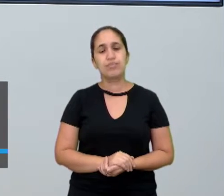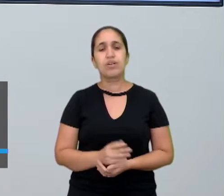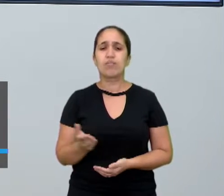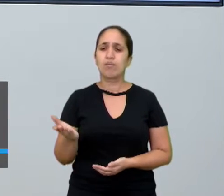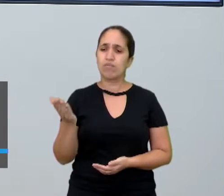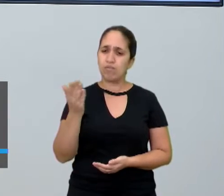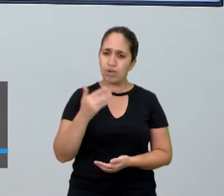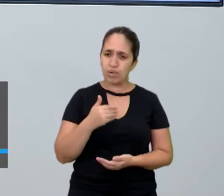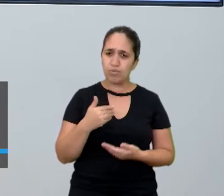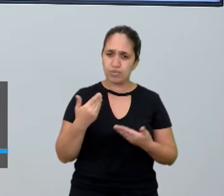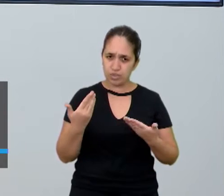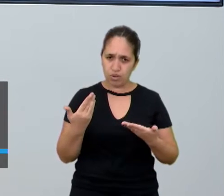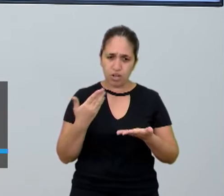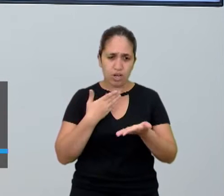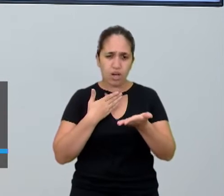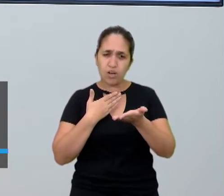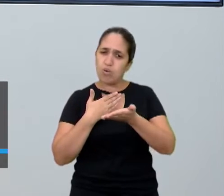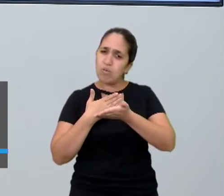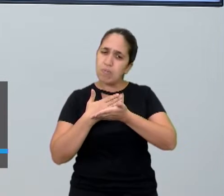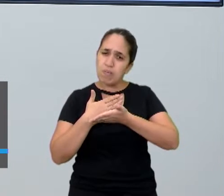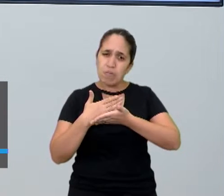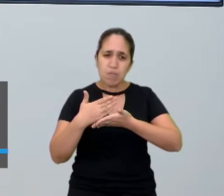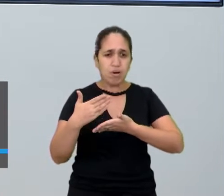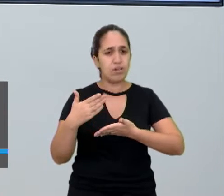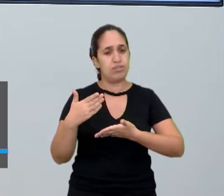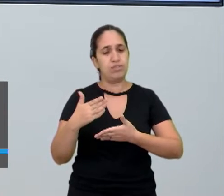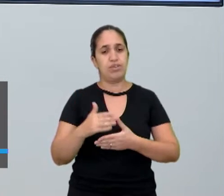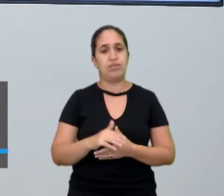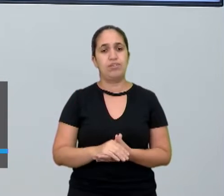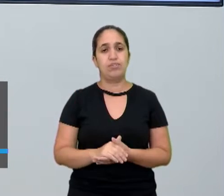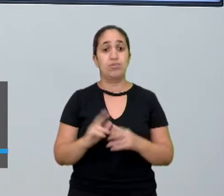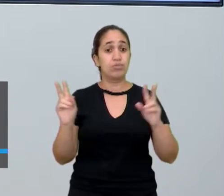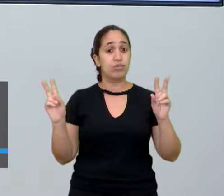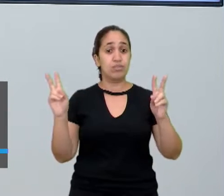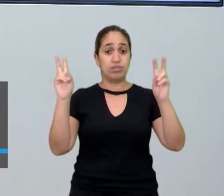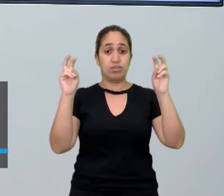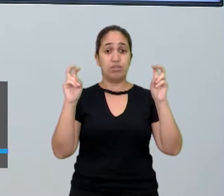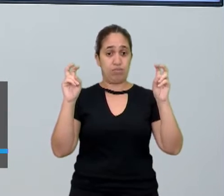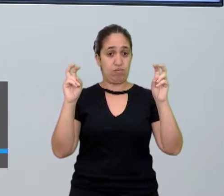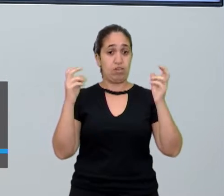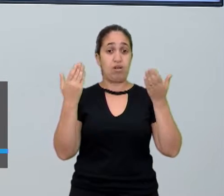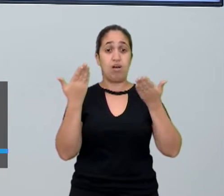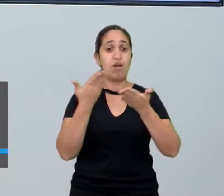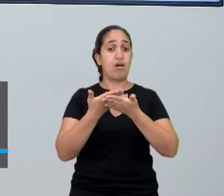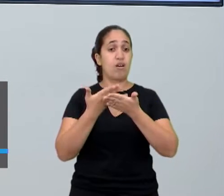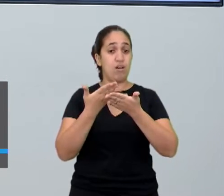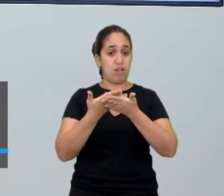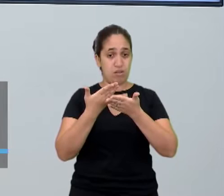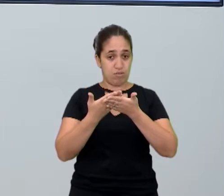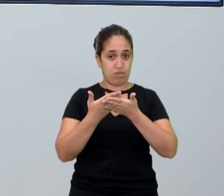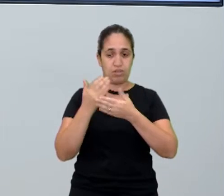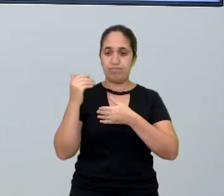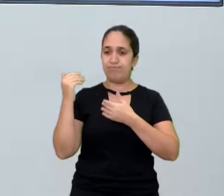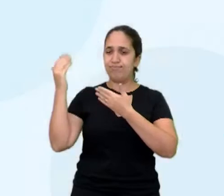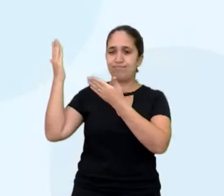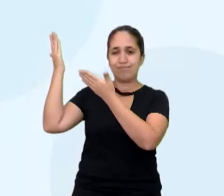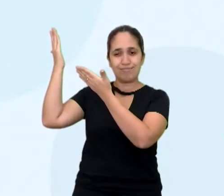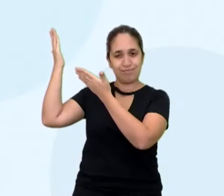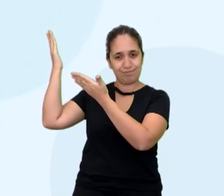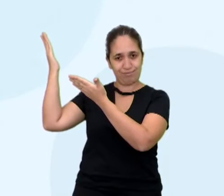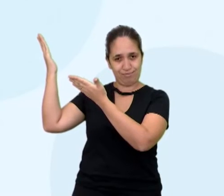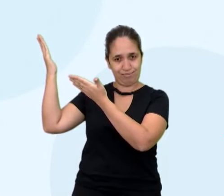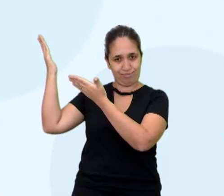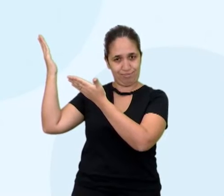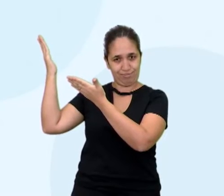então entrar propriamente no nosso tema de hoje, né, na nossa aula de hoje. Tá aparecendo aí na tela para